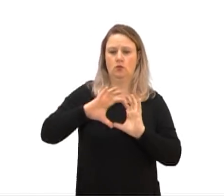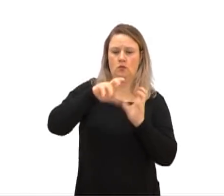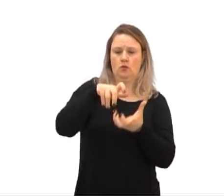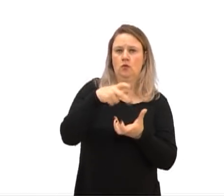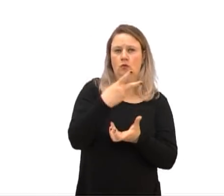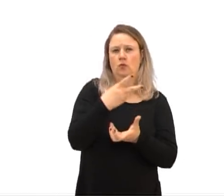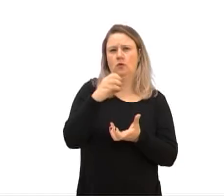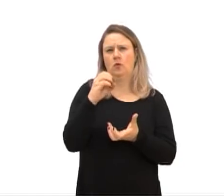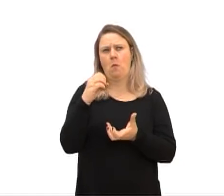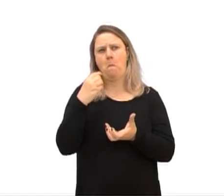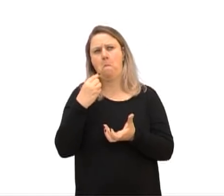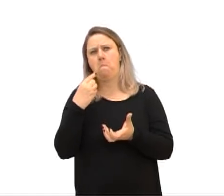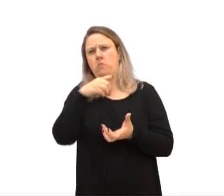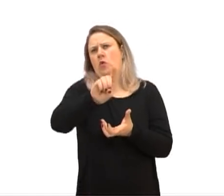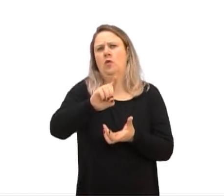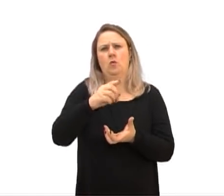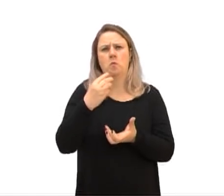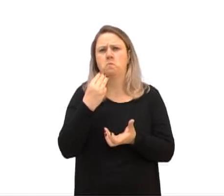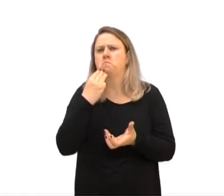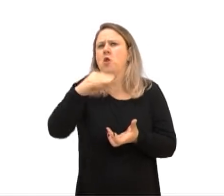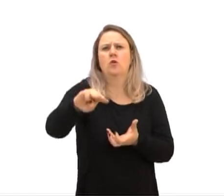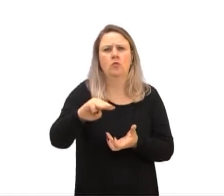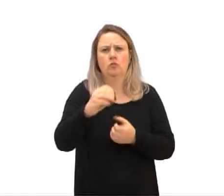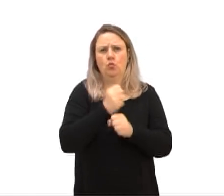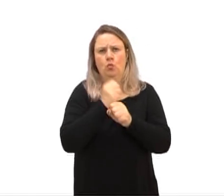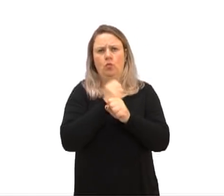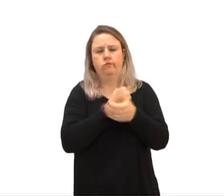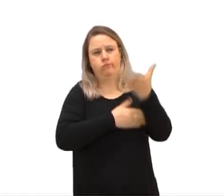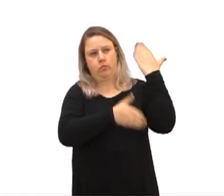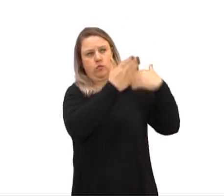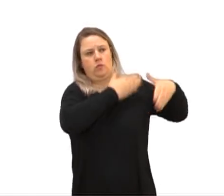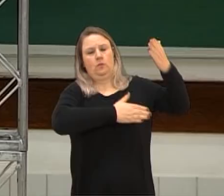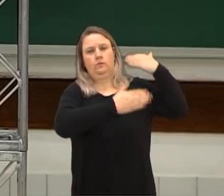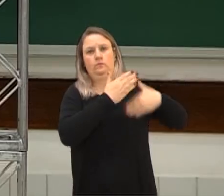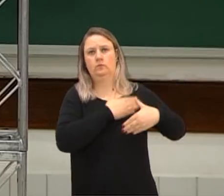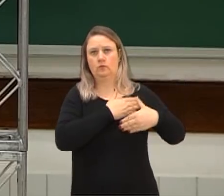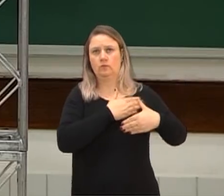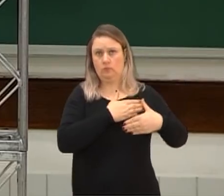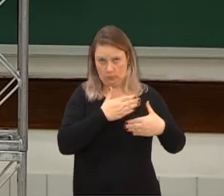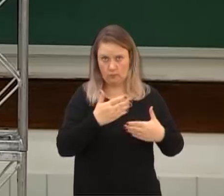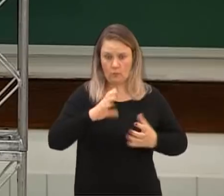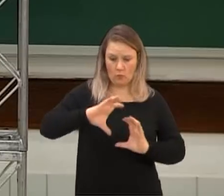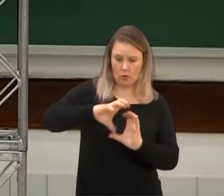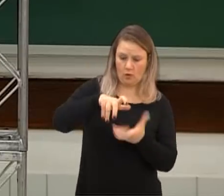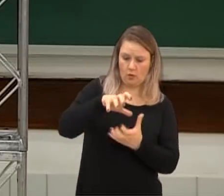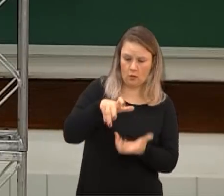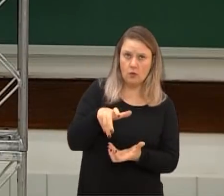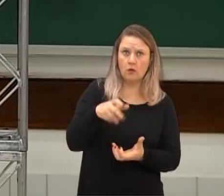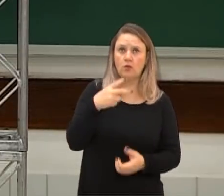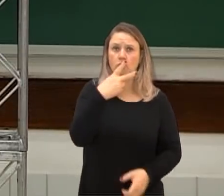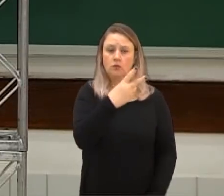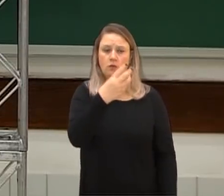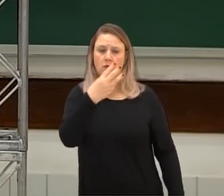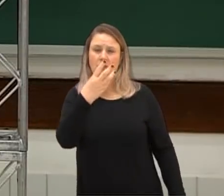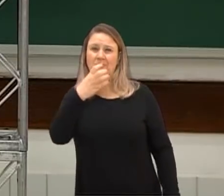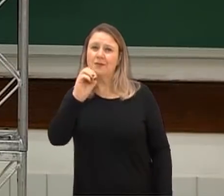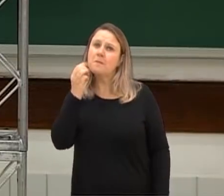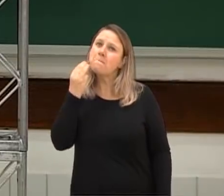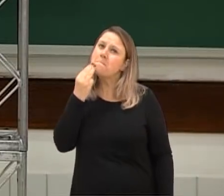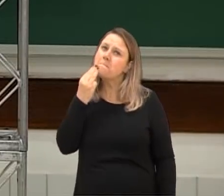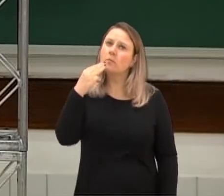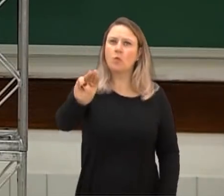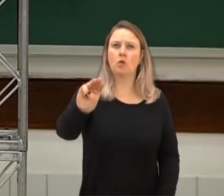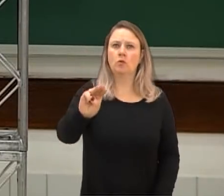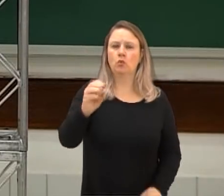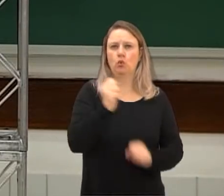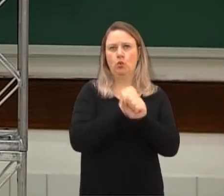muito antiga. Nós, seres humanos, estamos na Terra há pouco tempo em relação à idade que ela tem. E há 230 milhões de anos atrás,